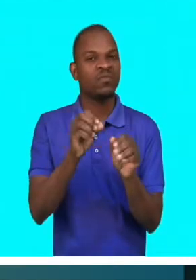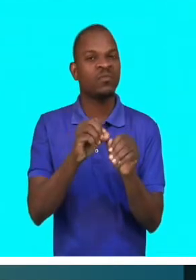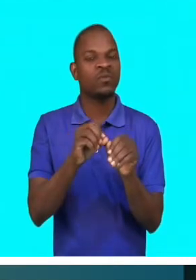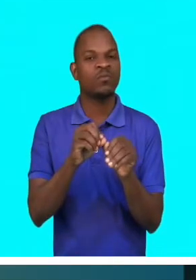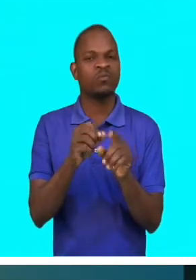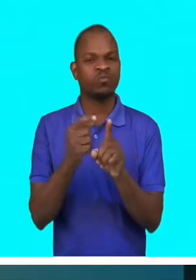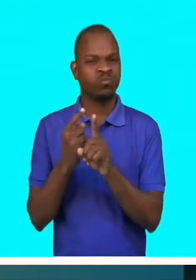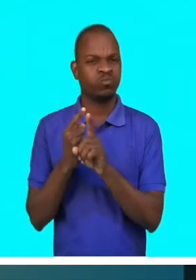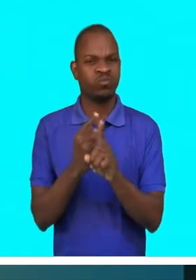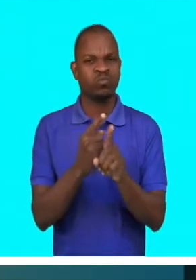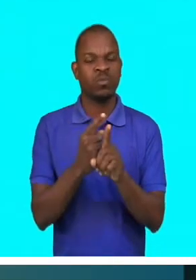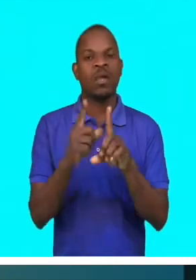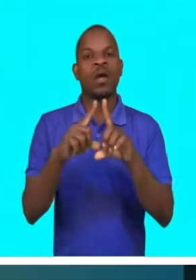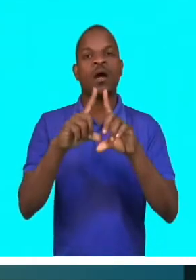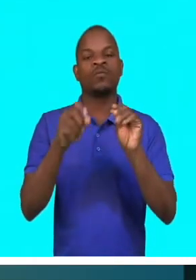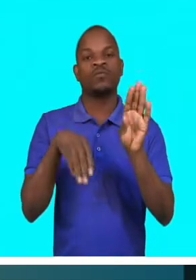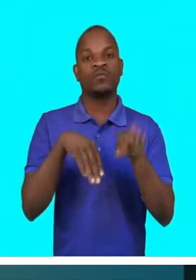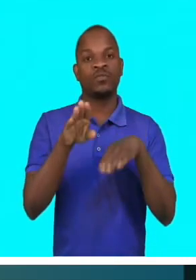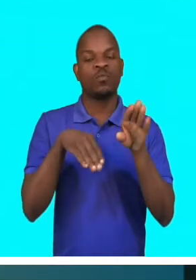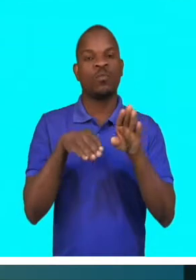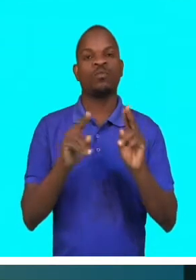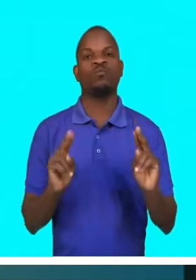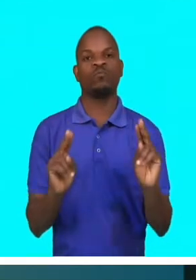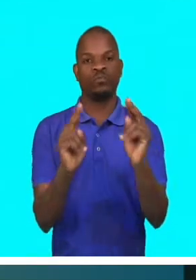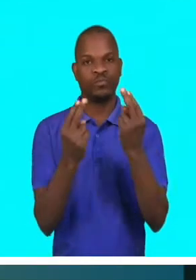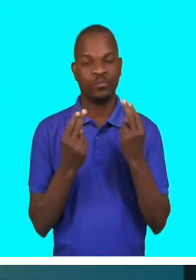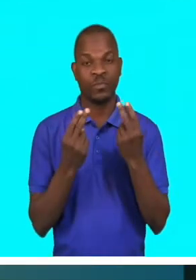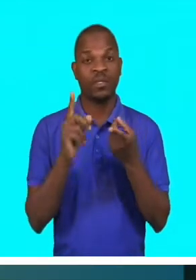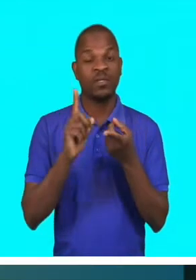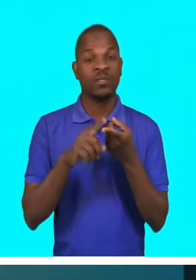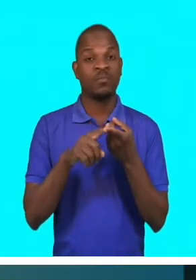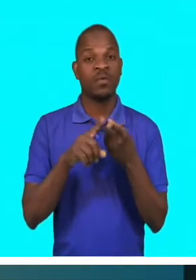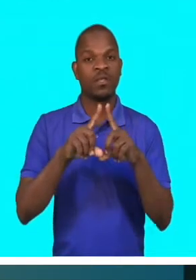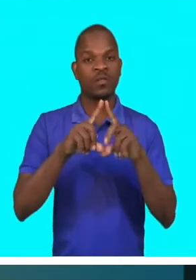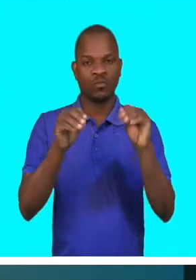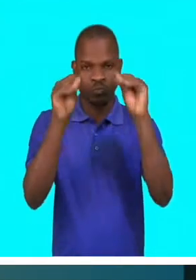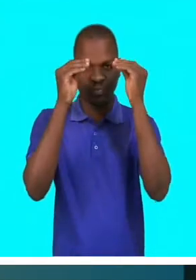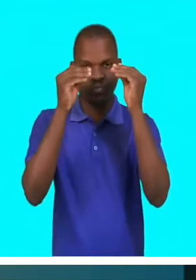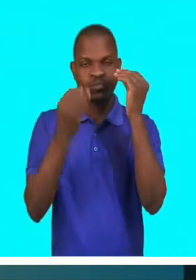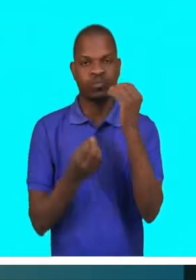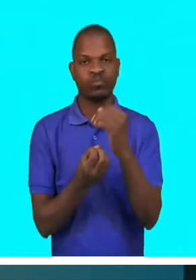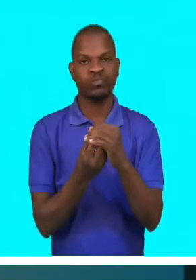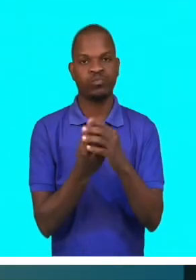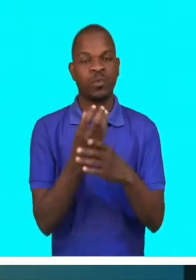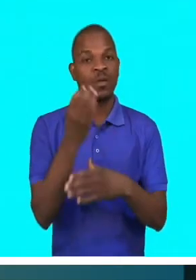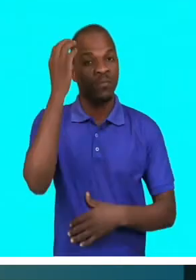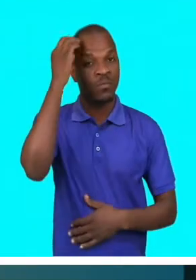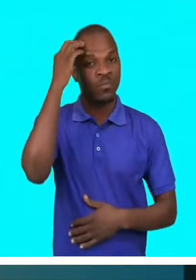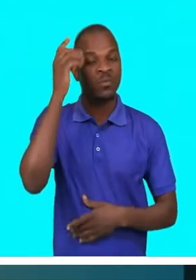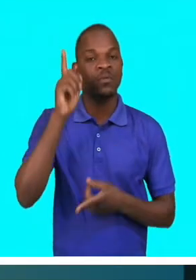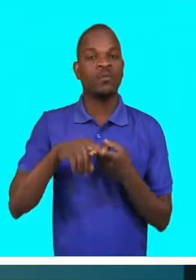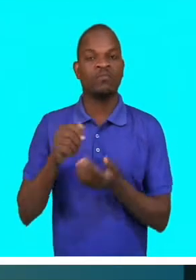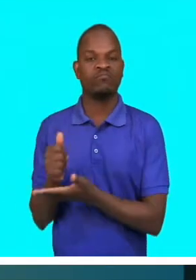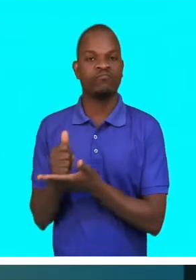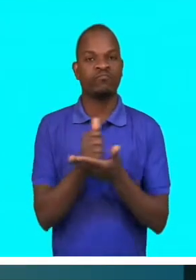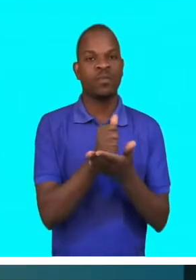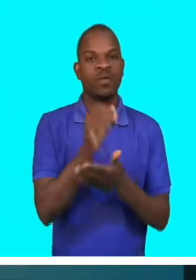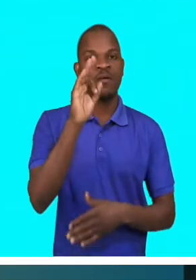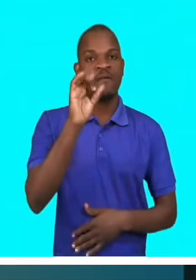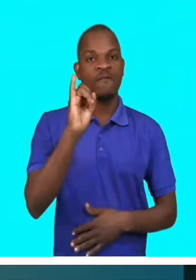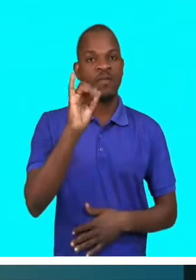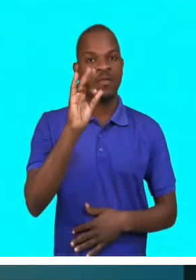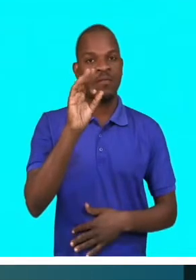garantir que acompanhe as tendências do futebol moderno. O evento decorreu em Maputo e foi orientado pela